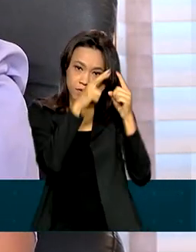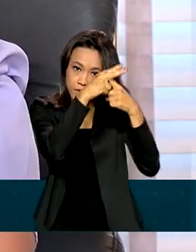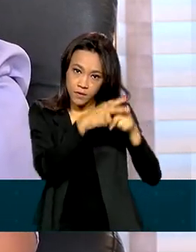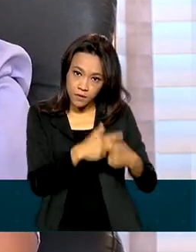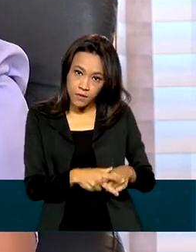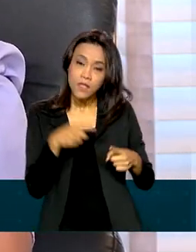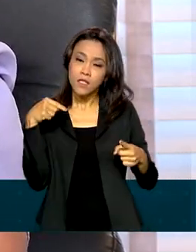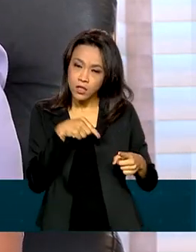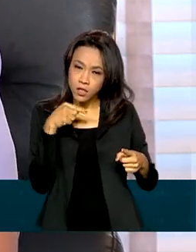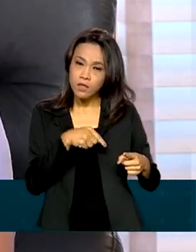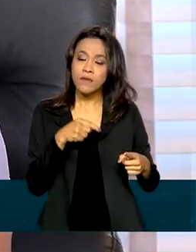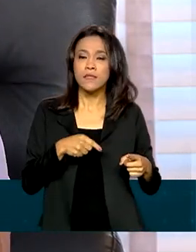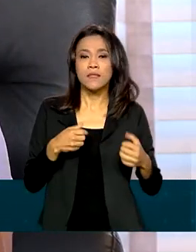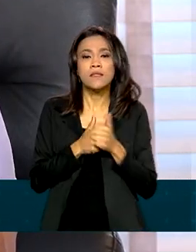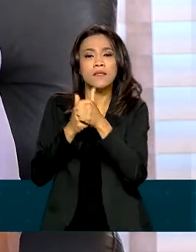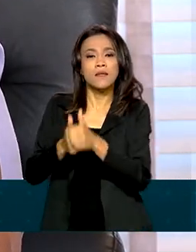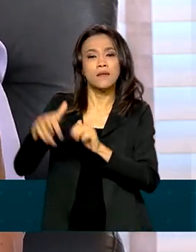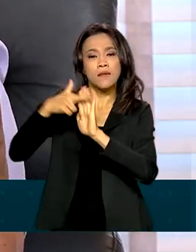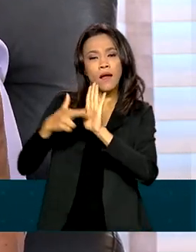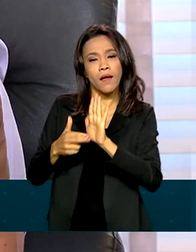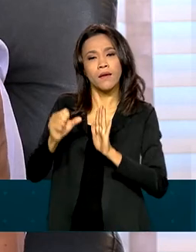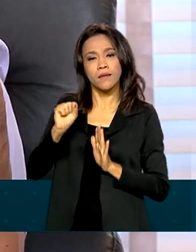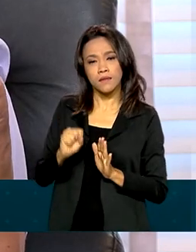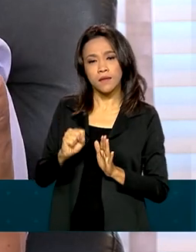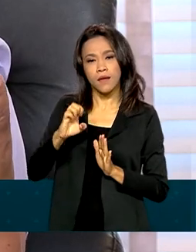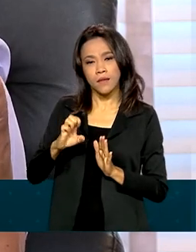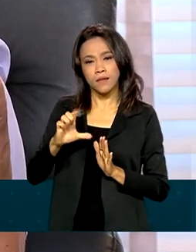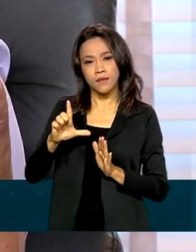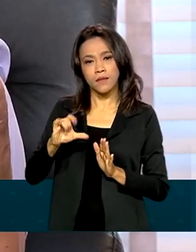Selic, esse valor, então, assim, provavelmente vale a pena